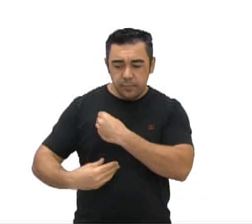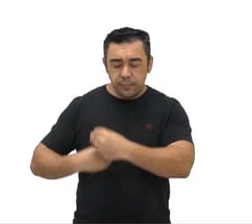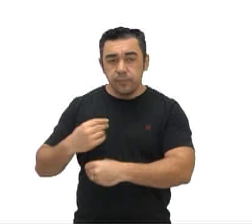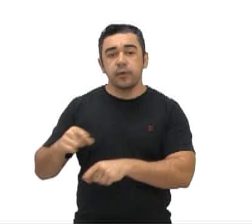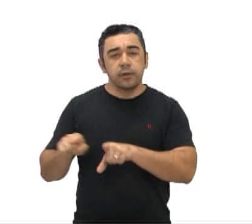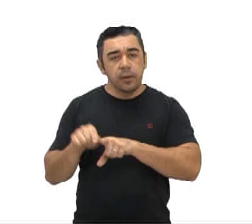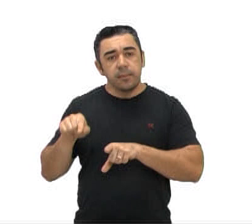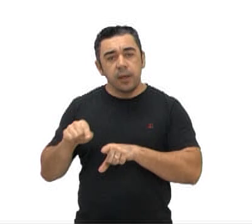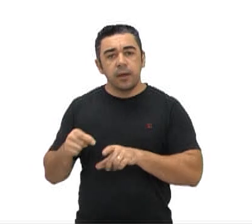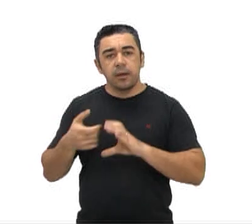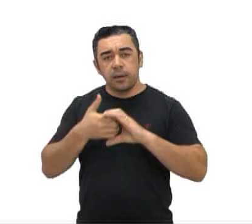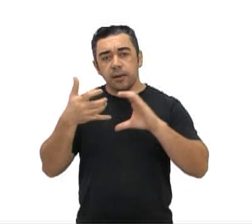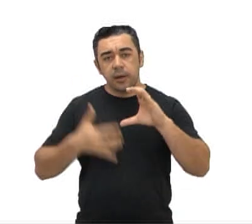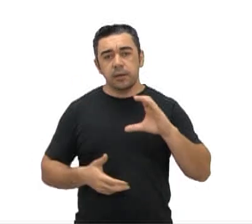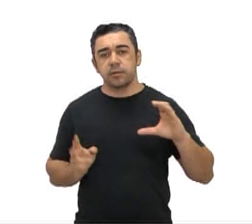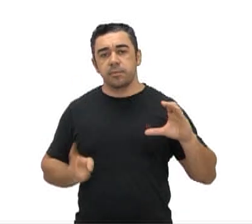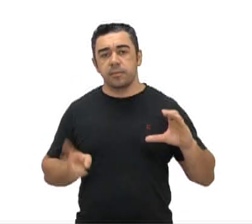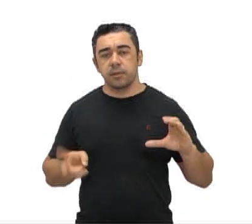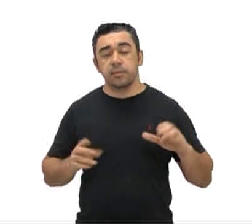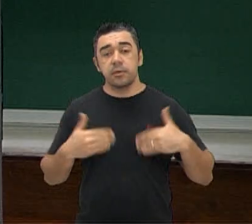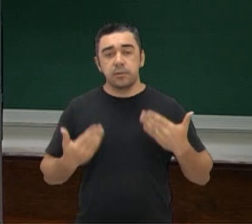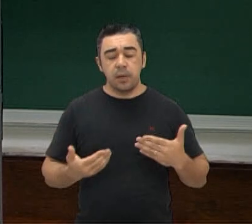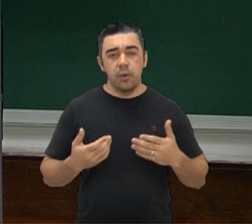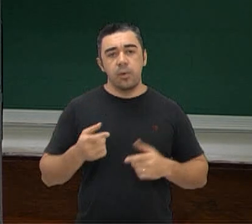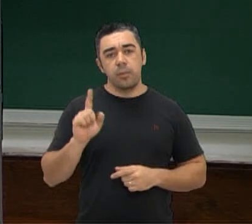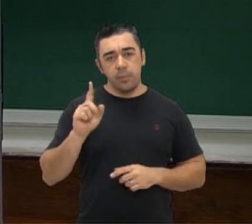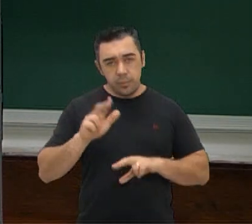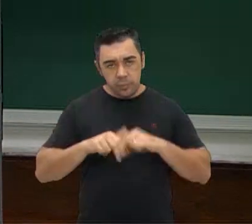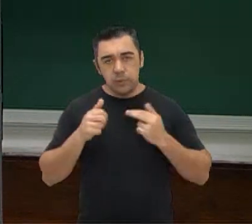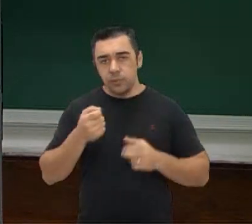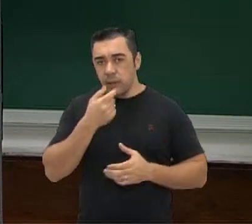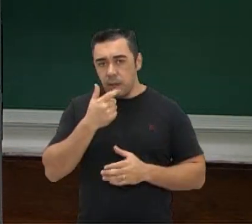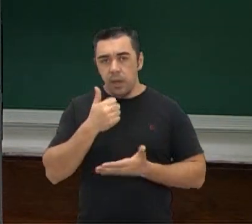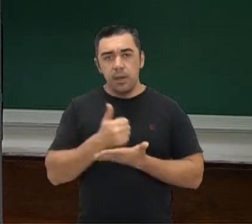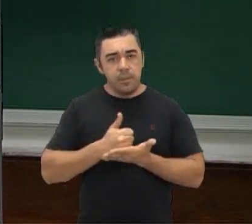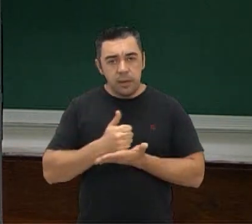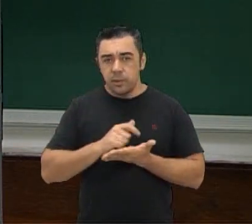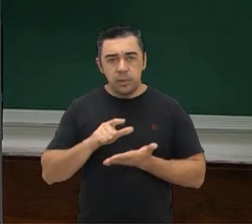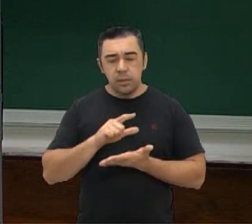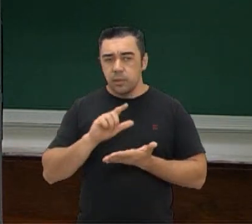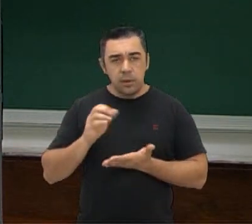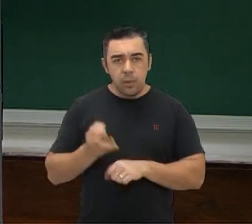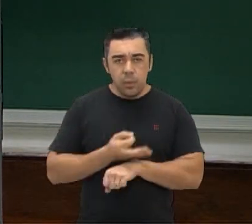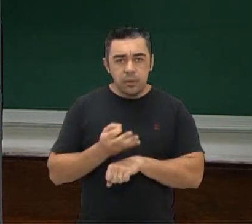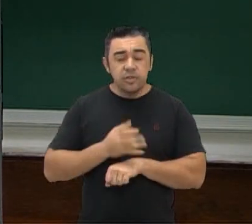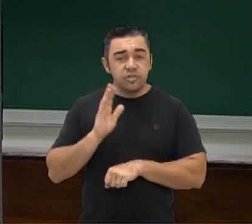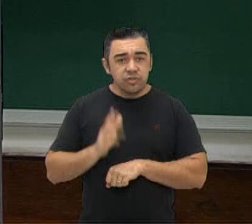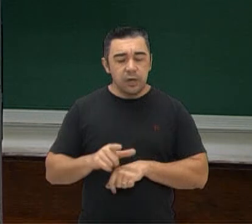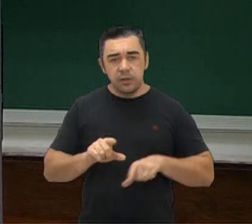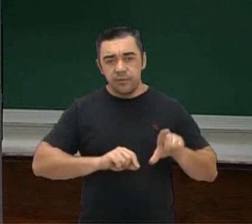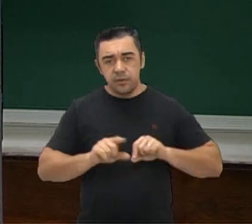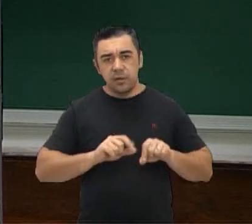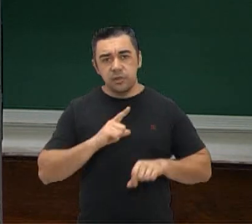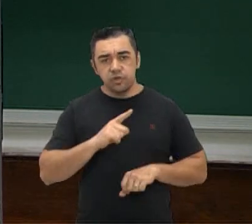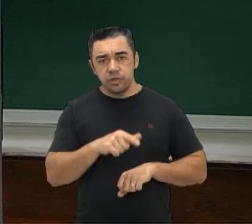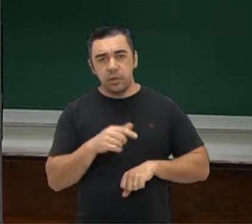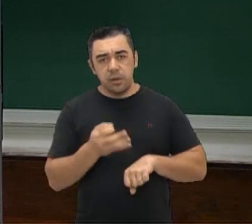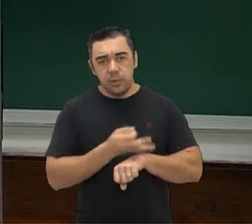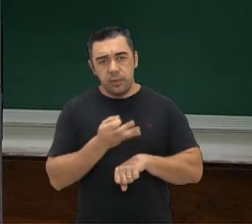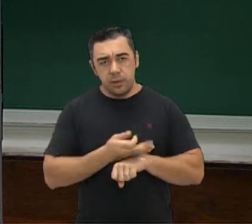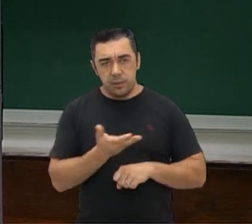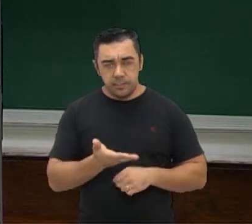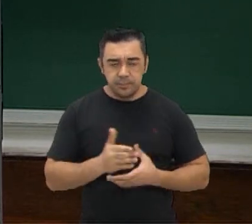essa característica, né? Então, aos poucos, o medicamento não faz mais efeito. Por quê? Porque já foram selecionados só aqueles vermes que já tinham a resistência,